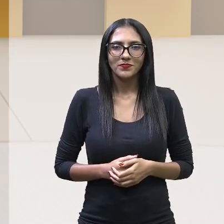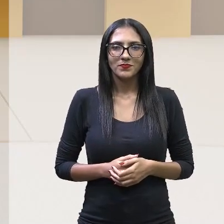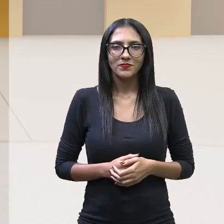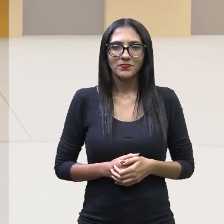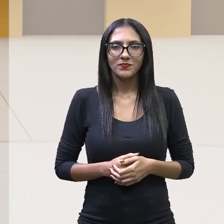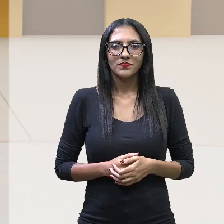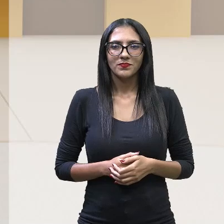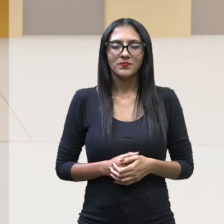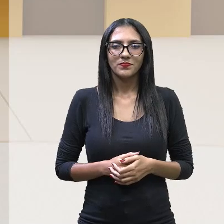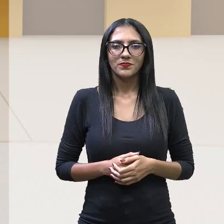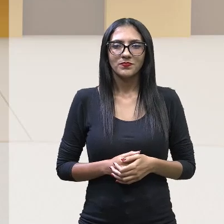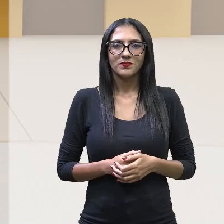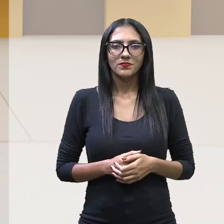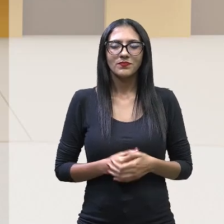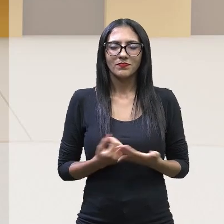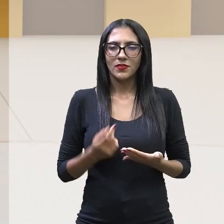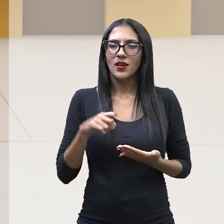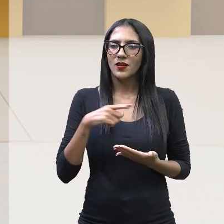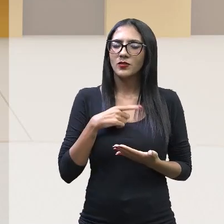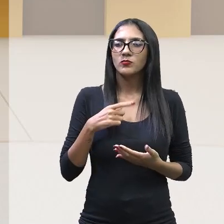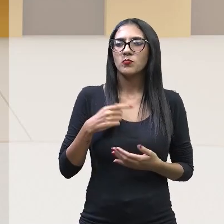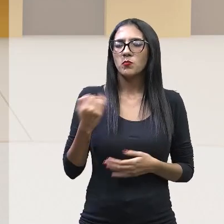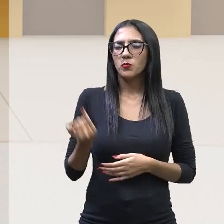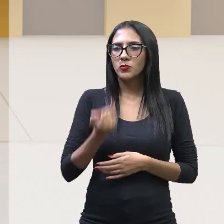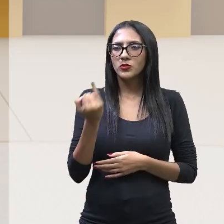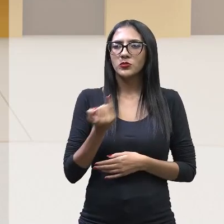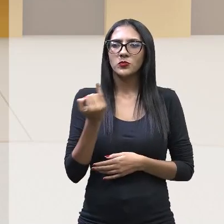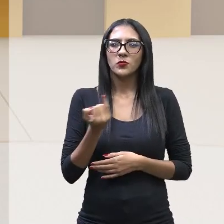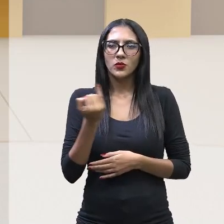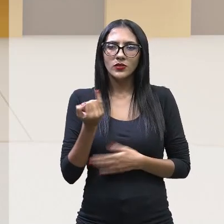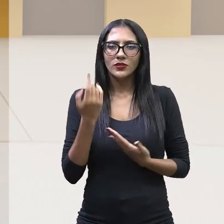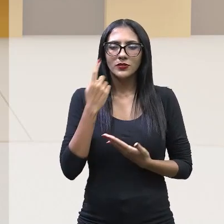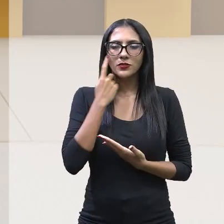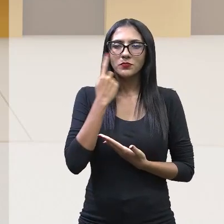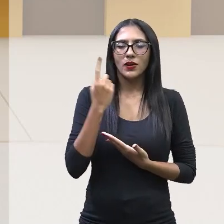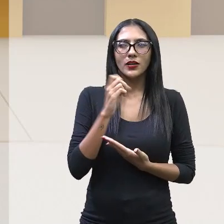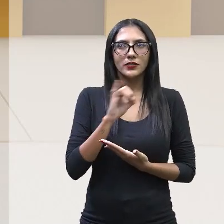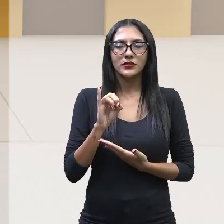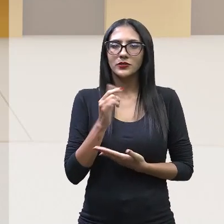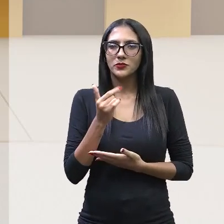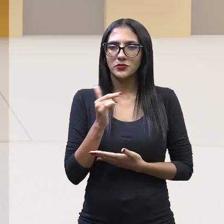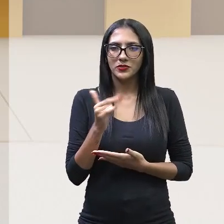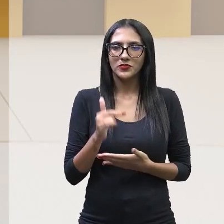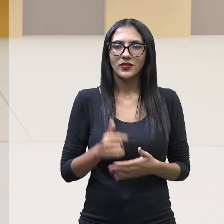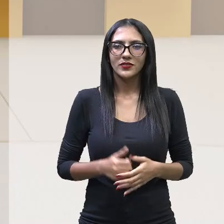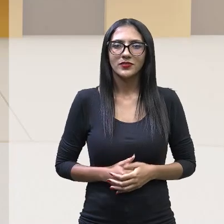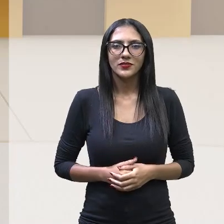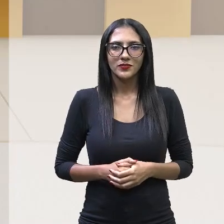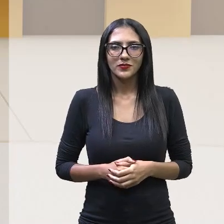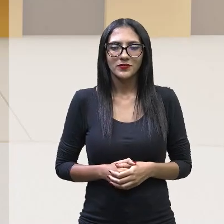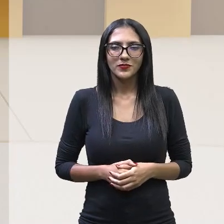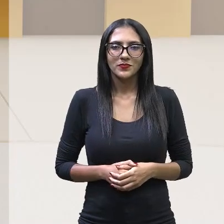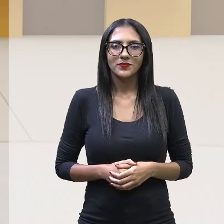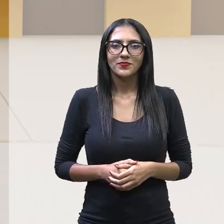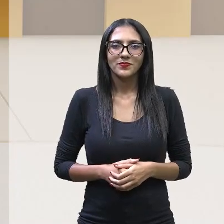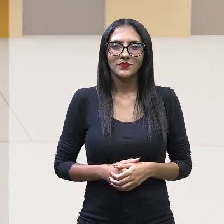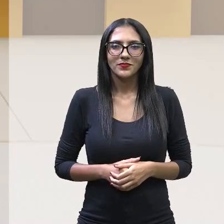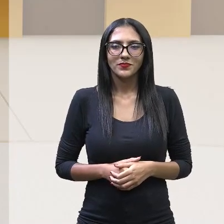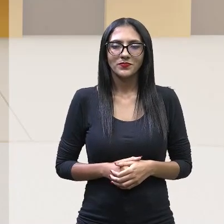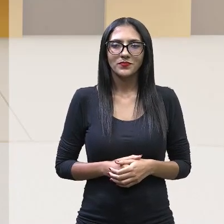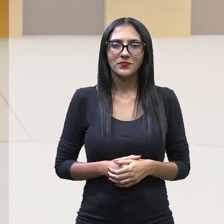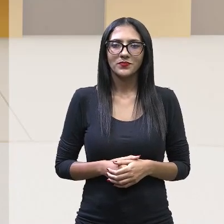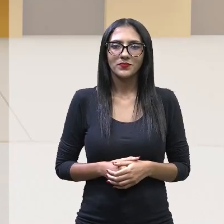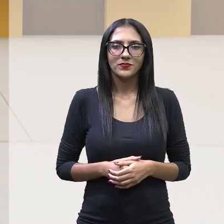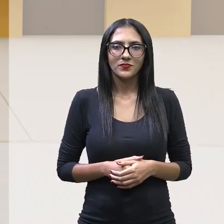tão necessária. Tão necessária. O que seria da gente sem o nosso tambaqui? Nossa, sem o jaraqui. Então, para